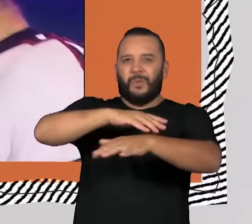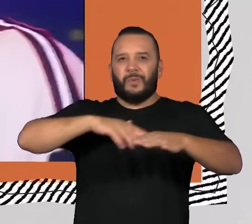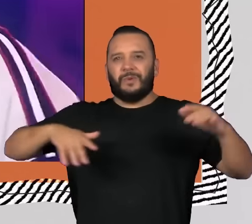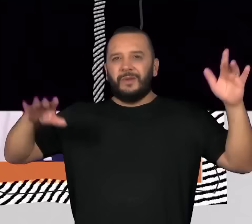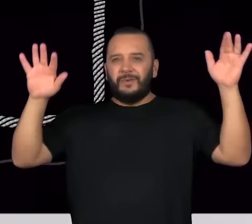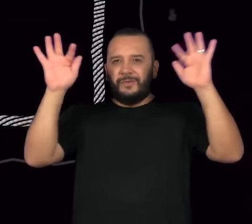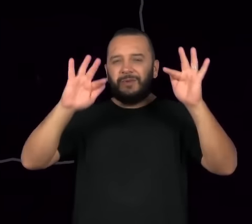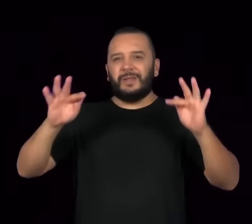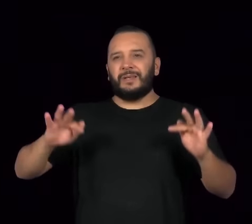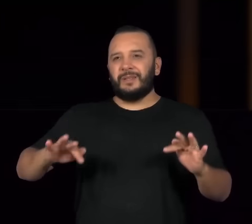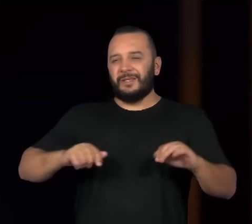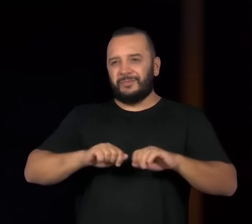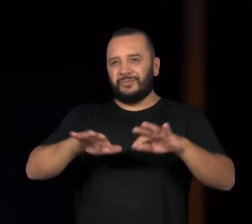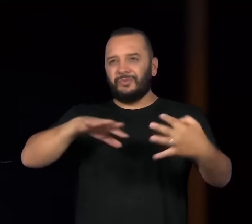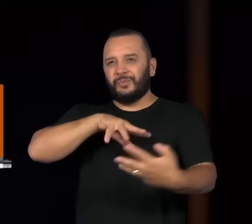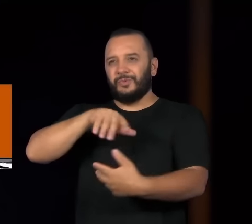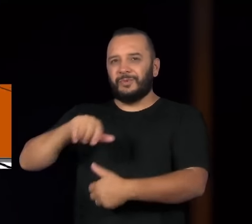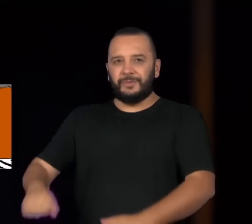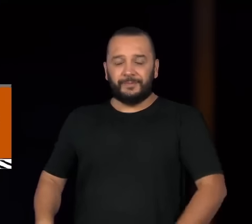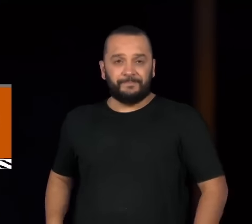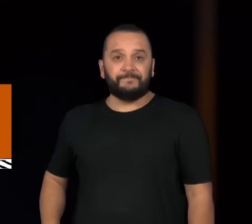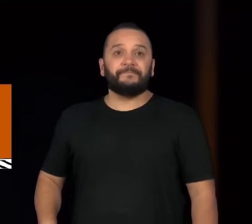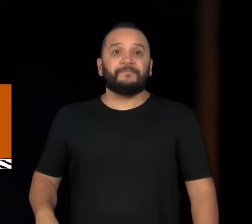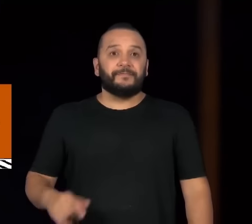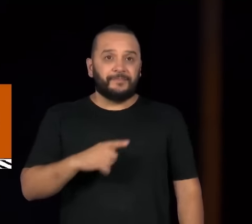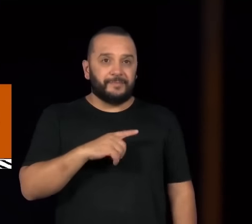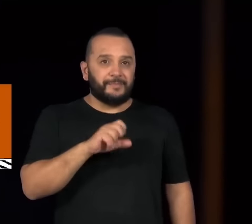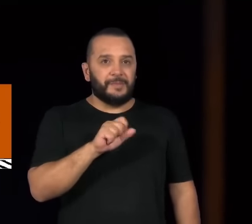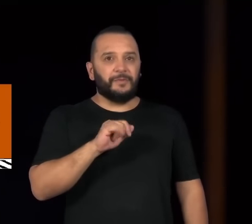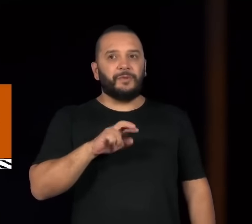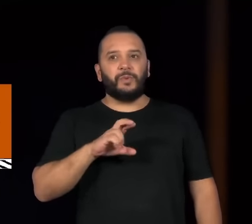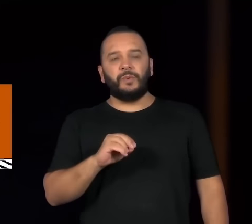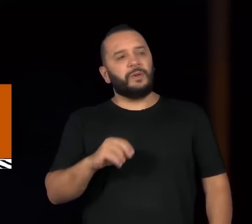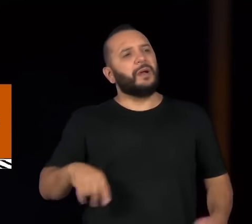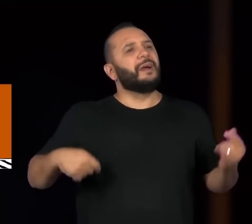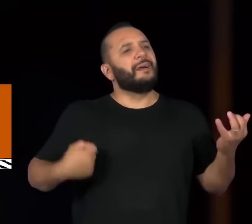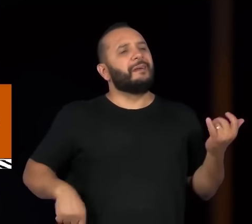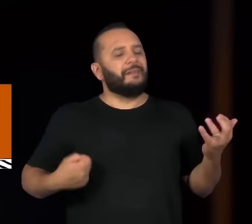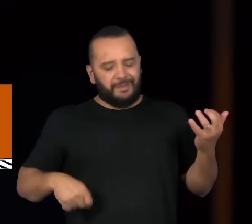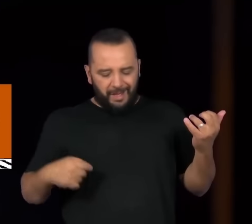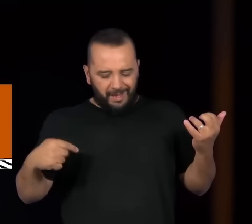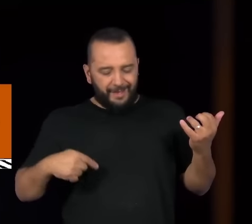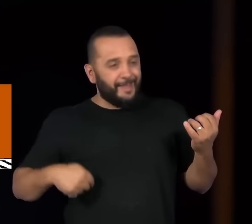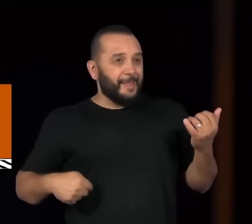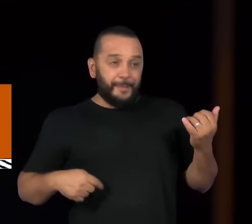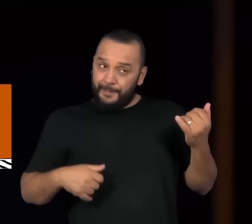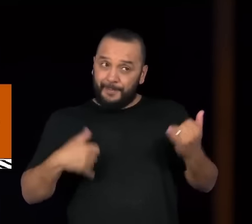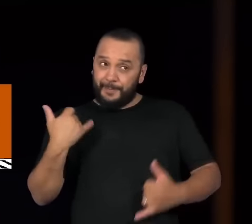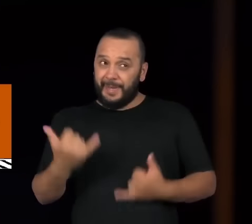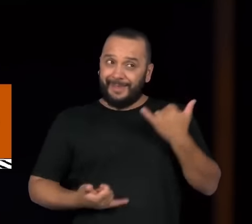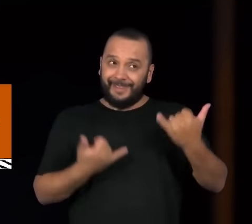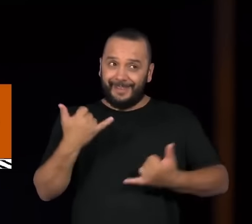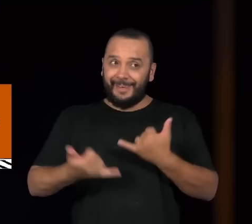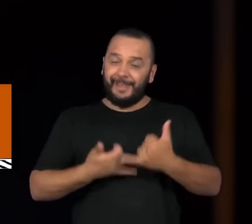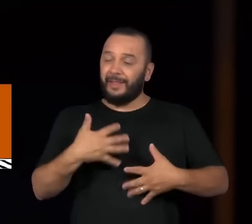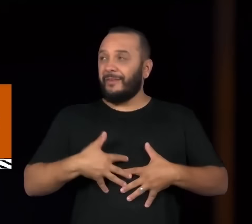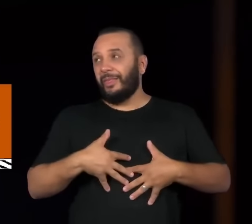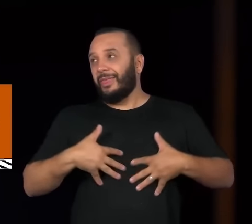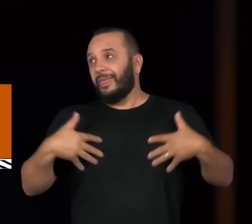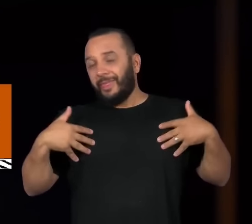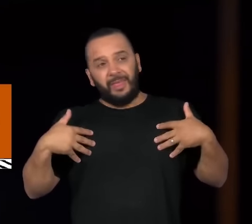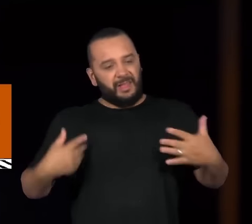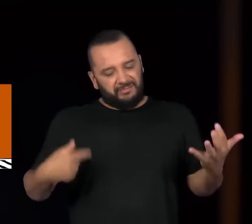pelo mundo. O Sávio Cavalcante, quando a guitarra deixa de ser um brinquedo no sentido de proporcionar prazer